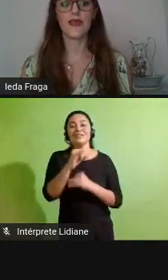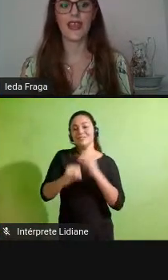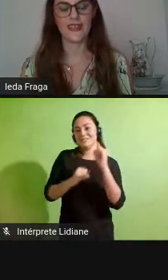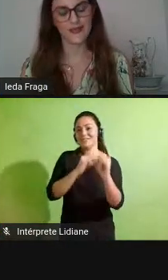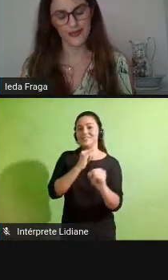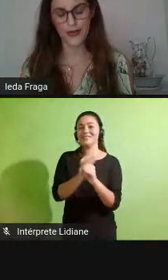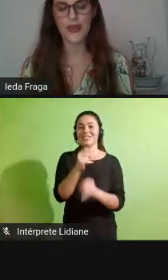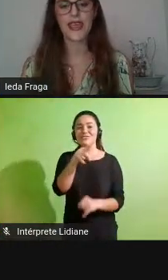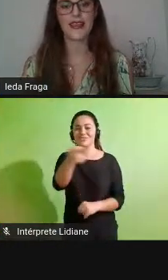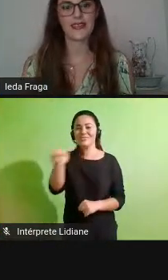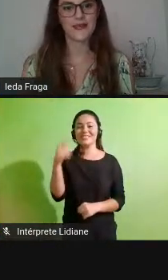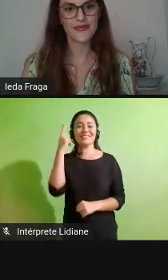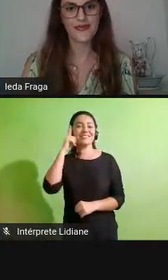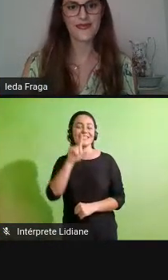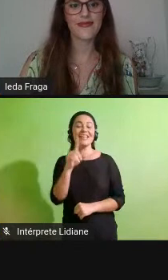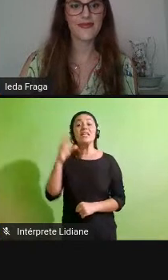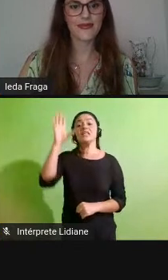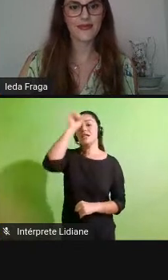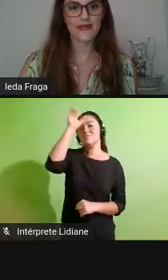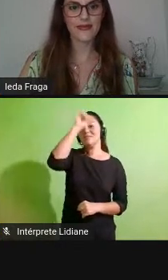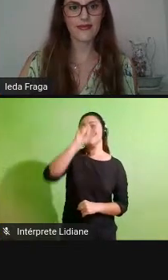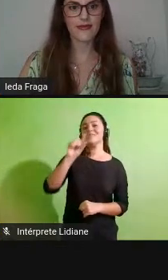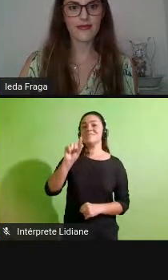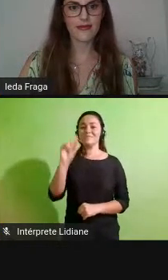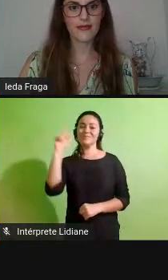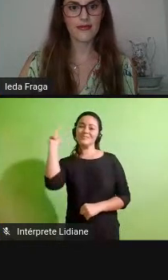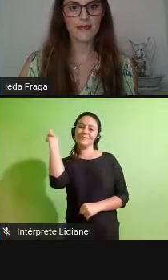vida dessas mulheres. Obrigada.